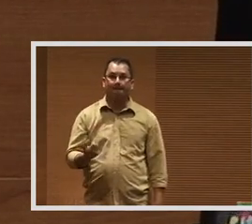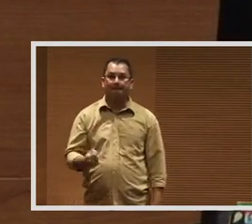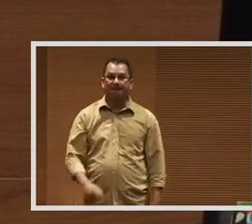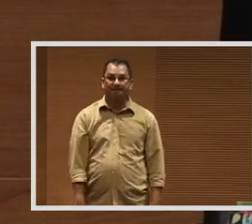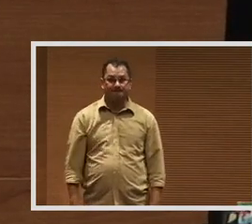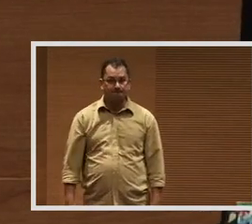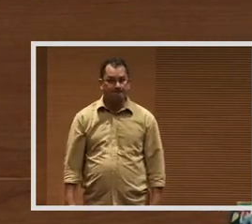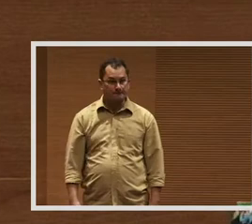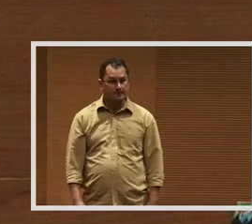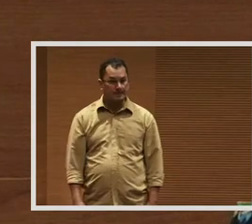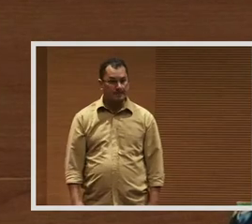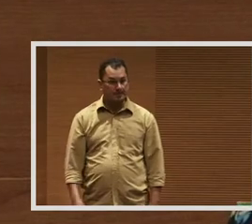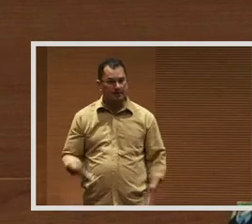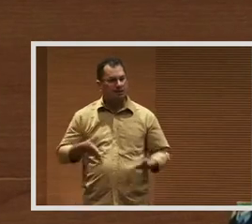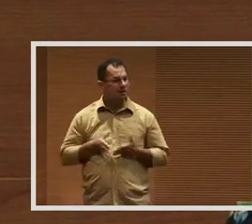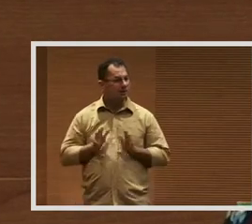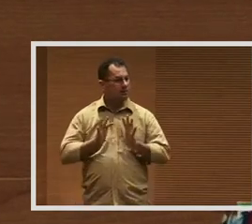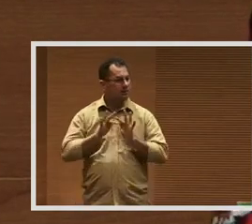eu venho de uma família